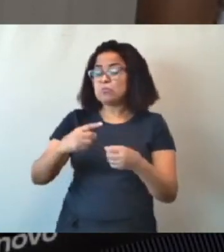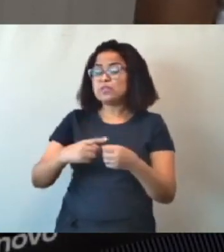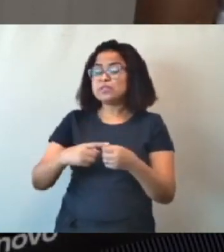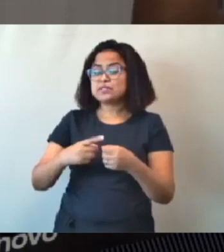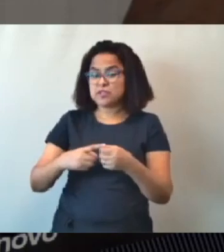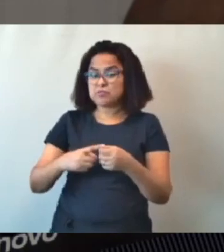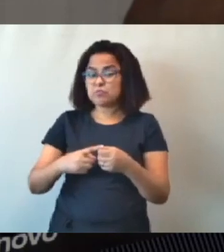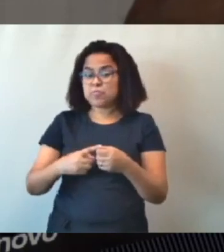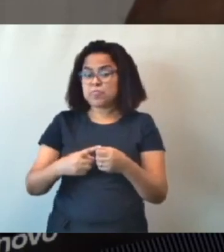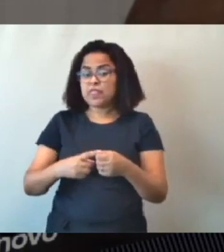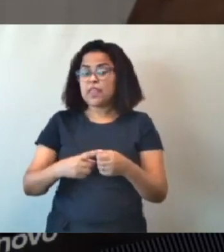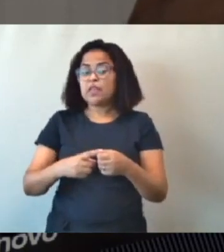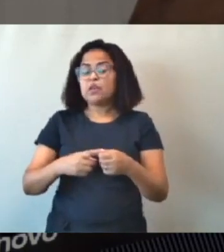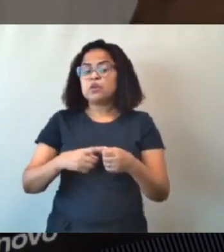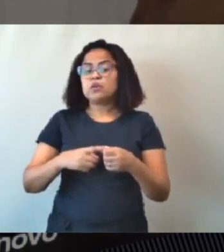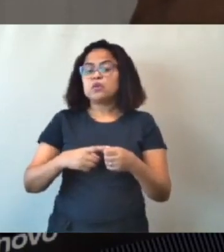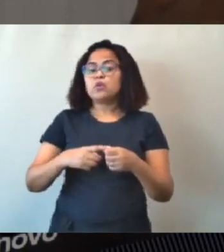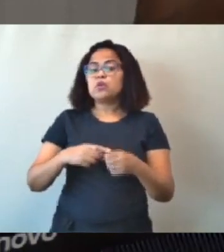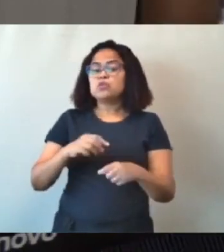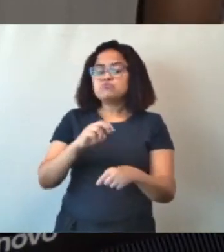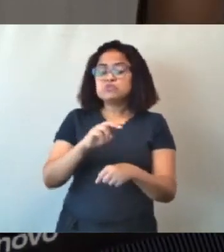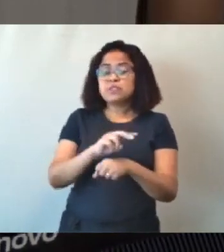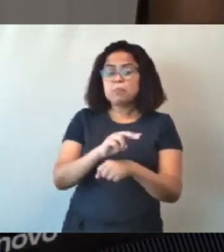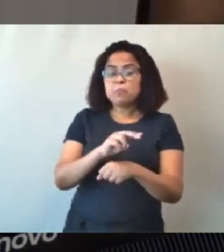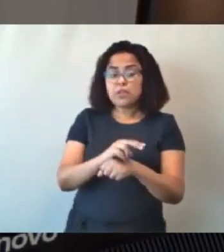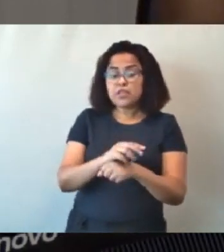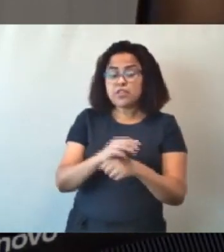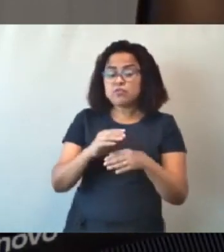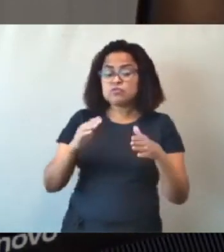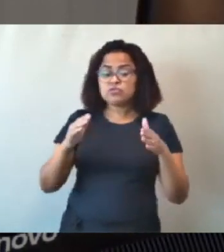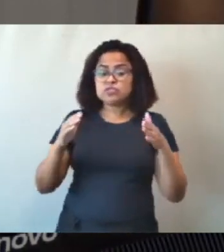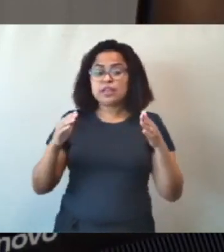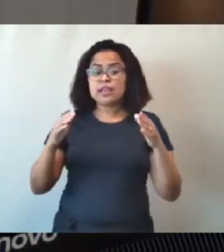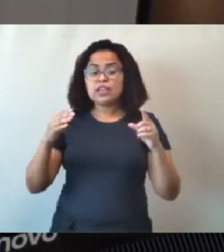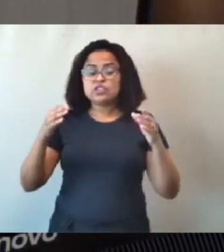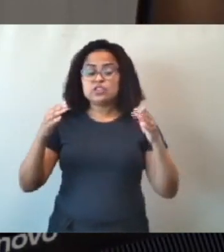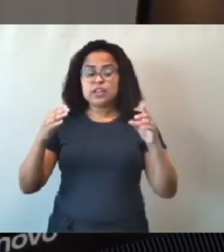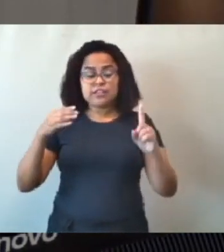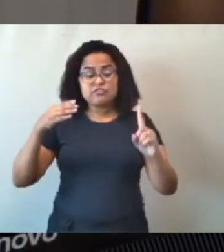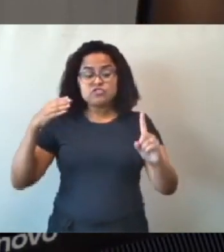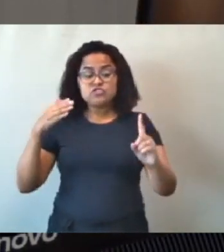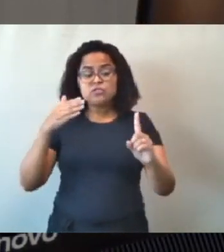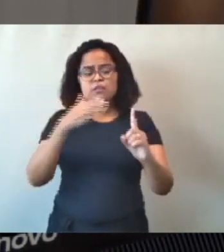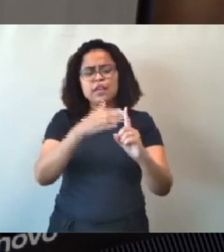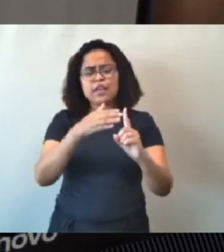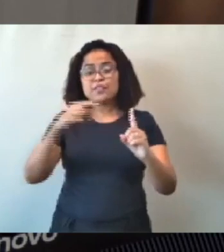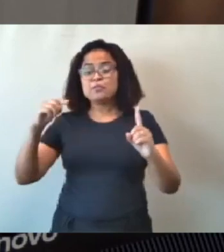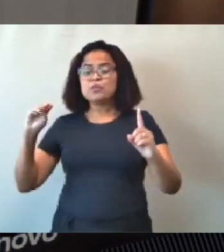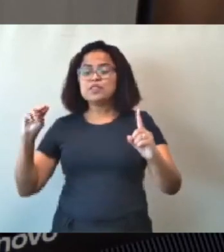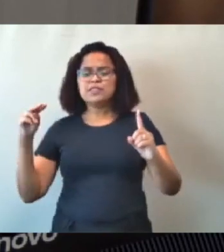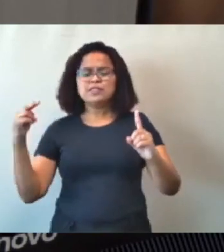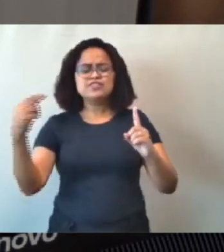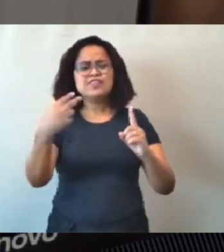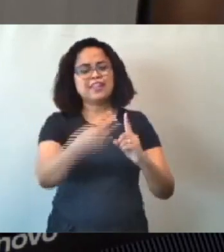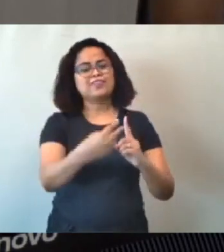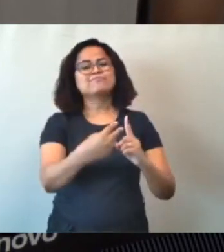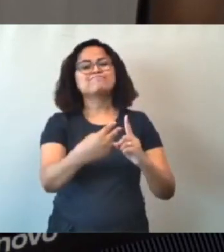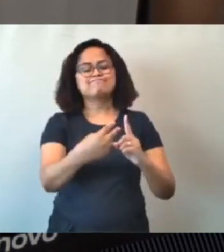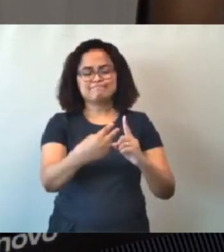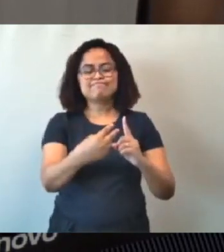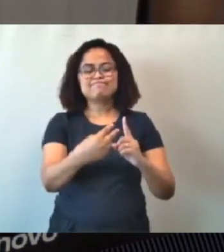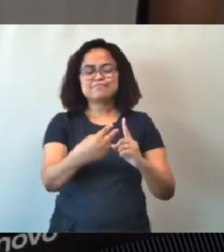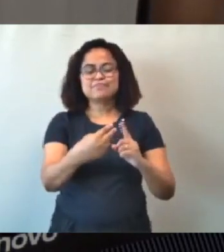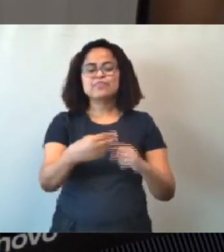e indiretamente, né, que eu não sei, eu não fiz esse levantamento, mas pelo que a gente conhece ali da